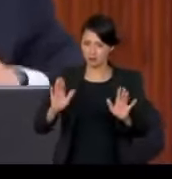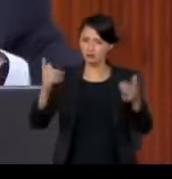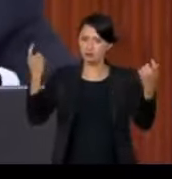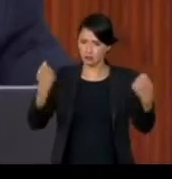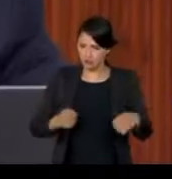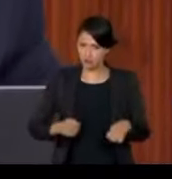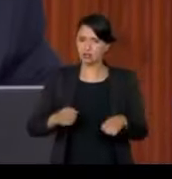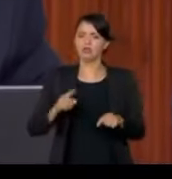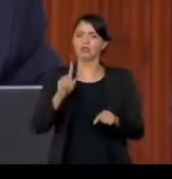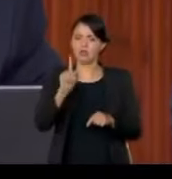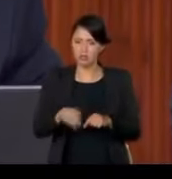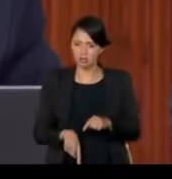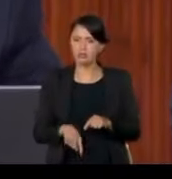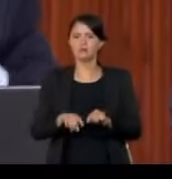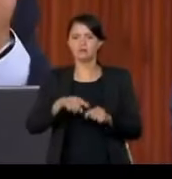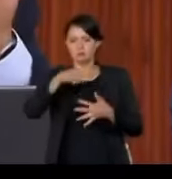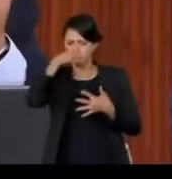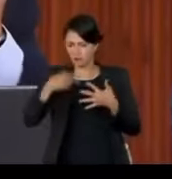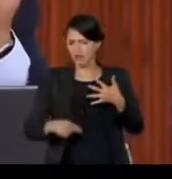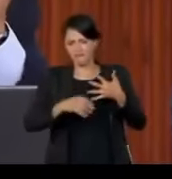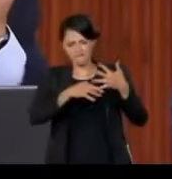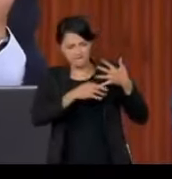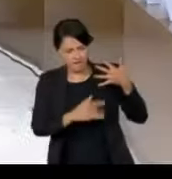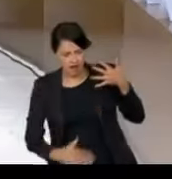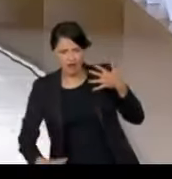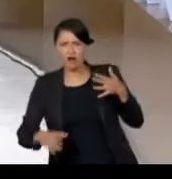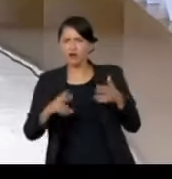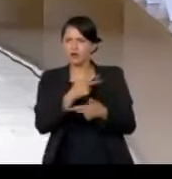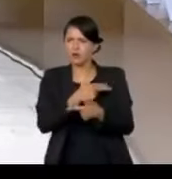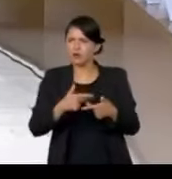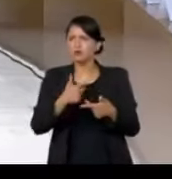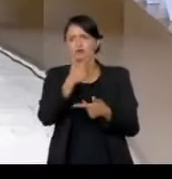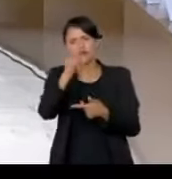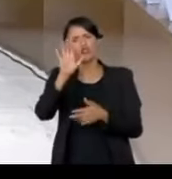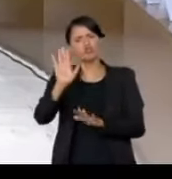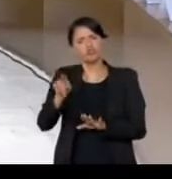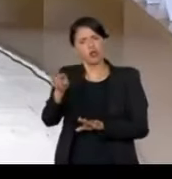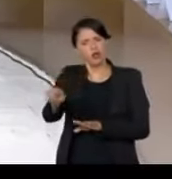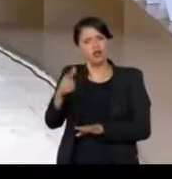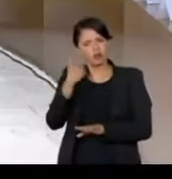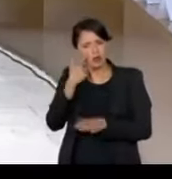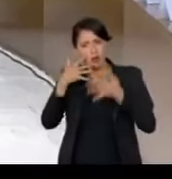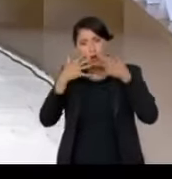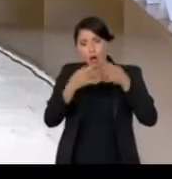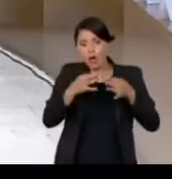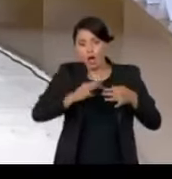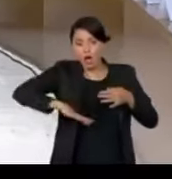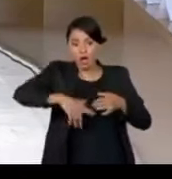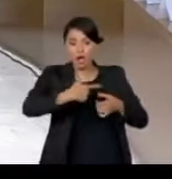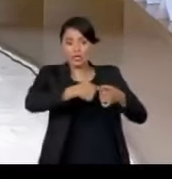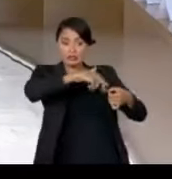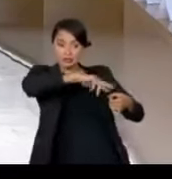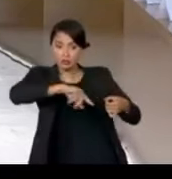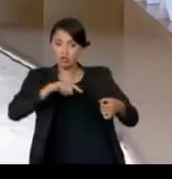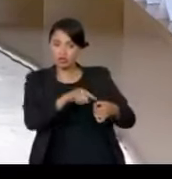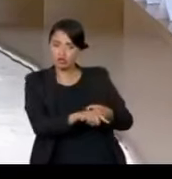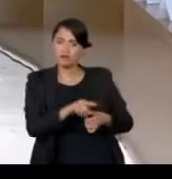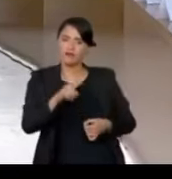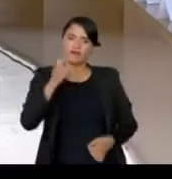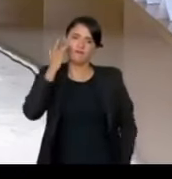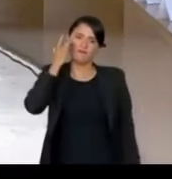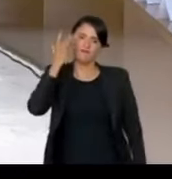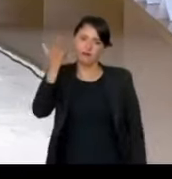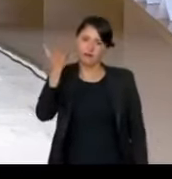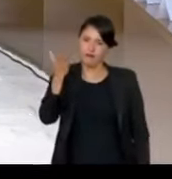mandar um grande pacote, tratar essas questões que já estão lá, olhar com atenção o setor de combustíveis. É muito